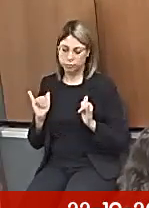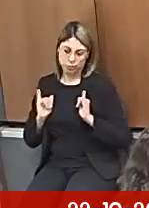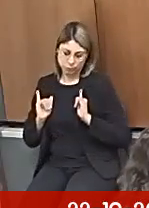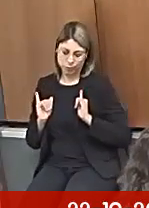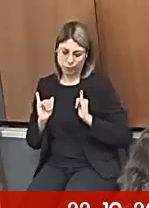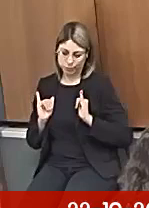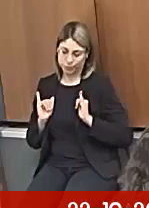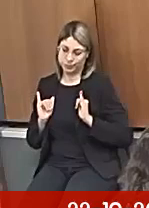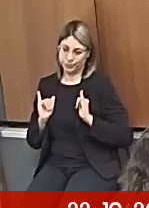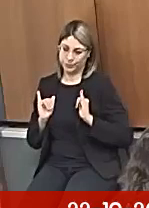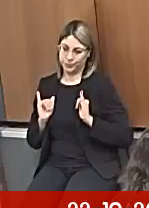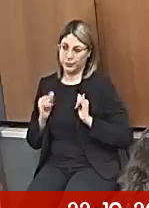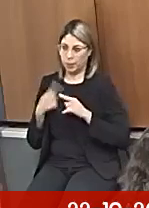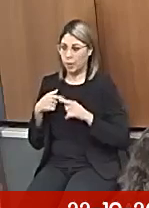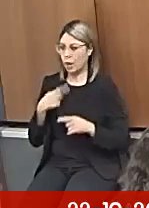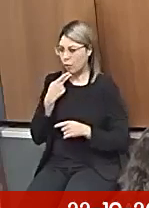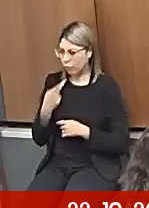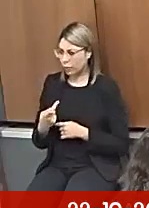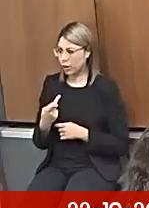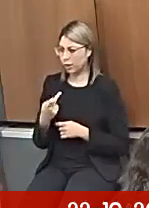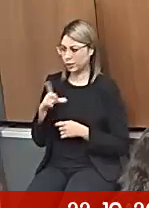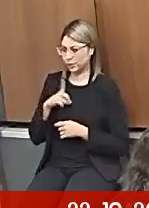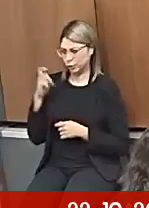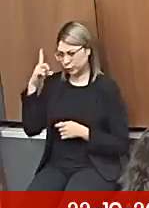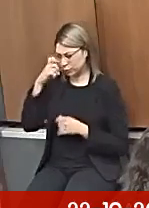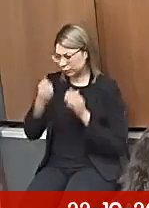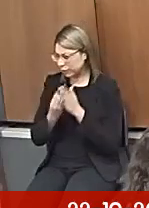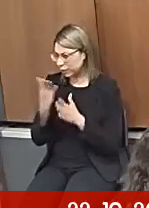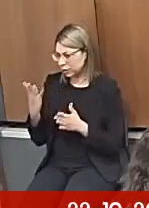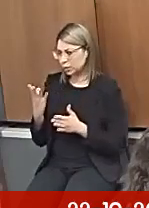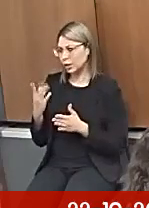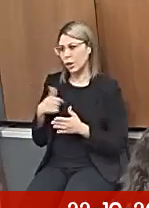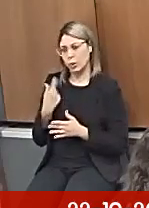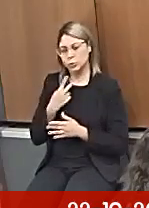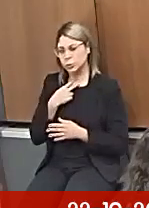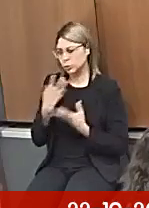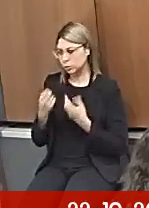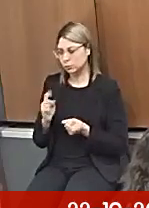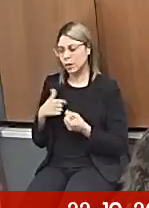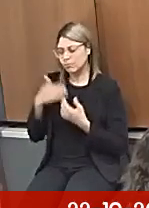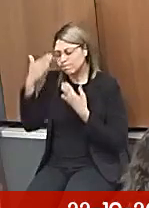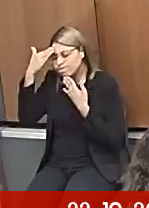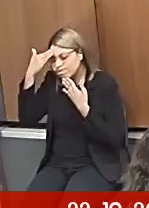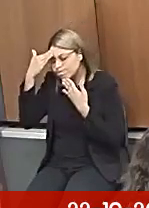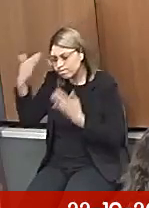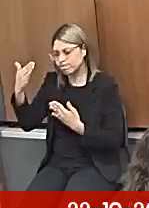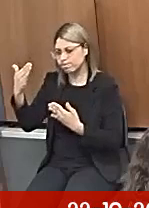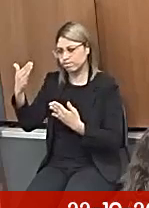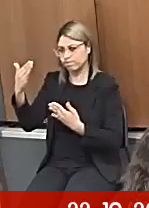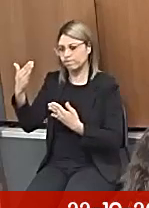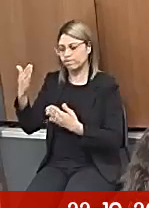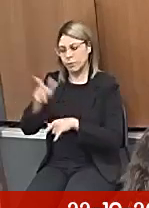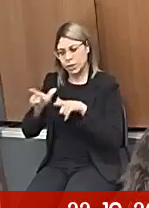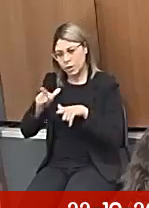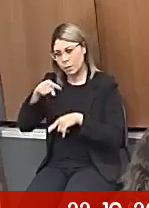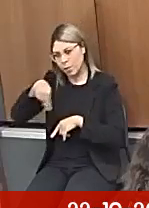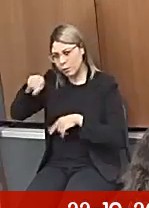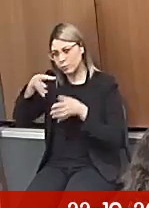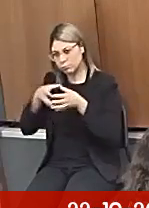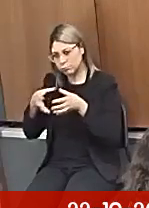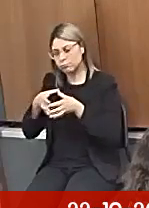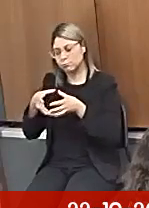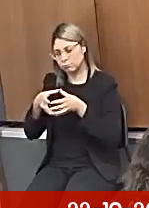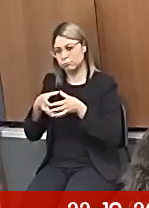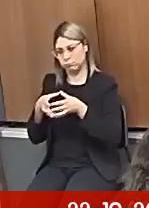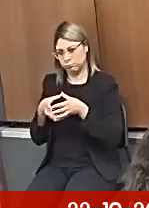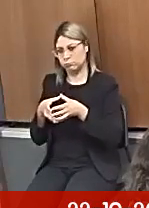acomodados, porque, como eu falei, das dificuldades, mas nós não podemos. E eu agradeço muito a esse trabalho que vocês estão